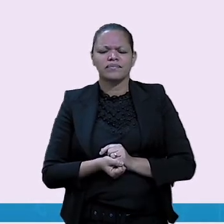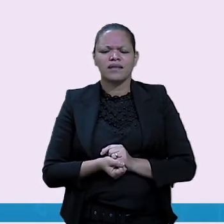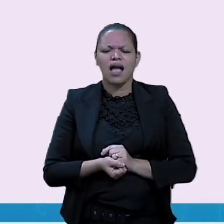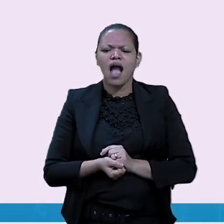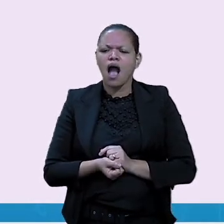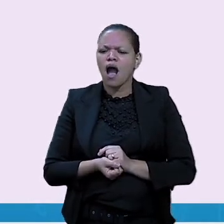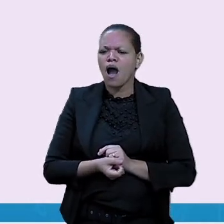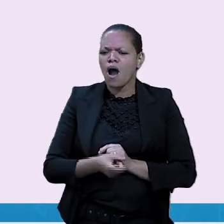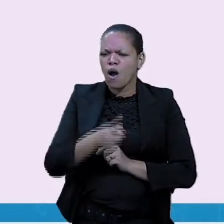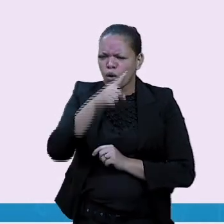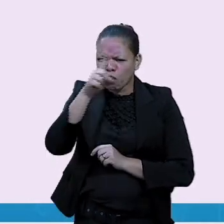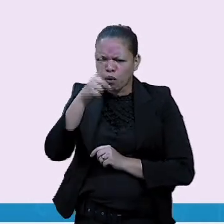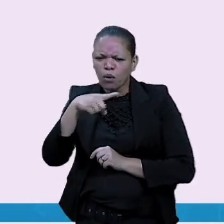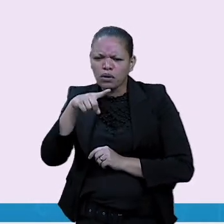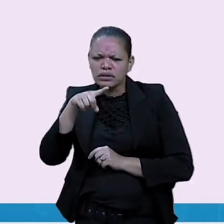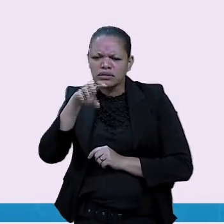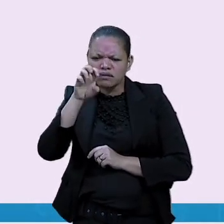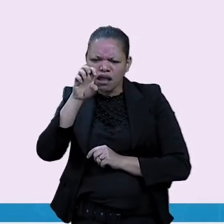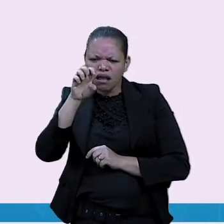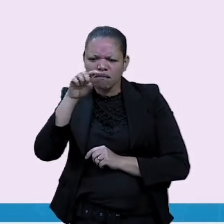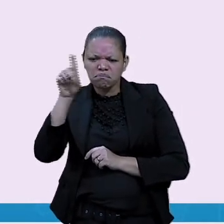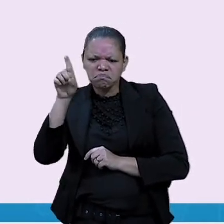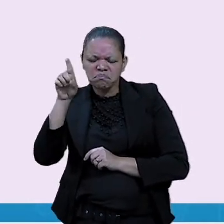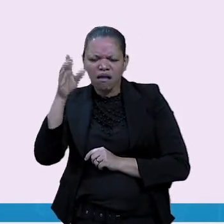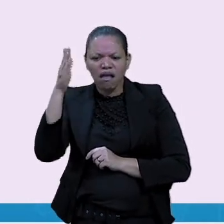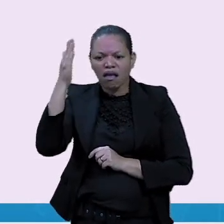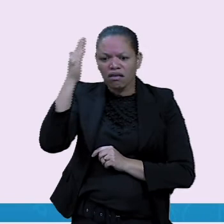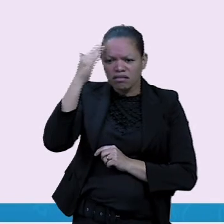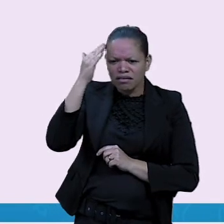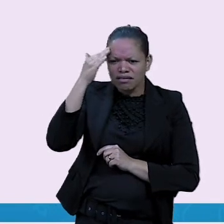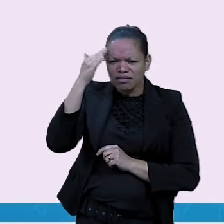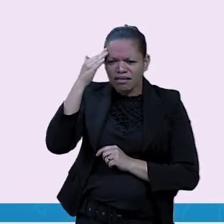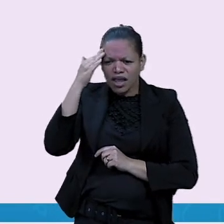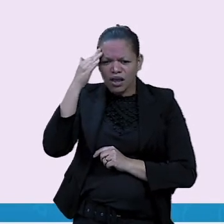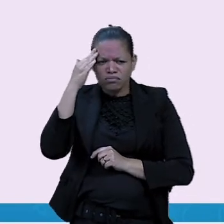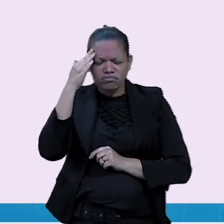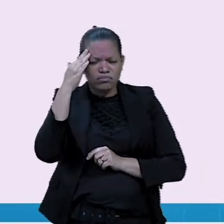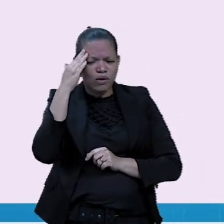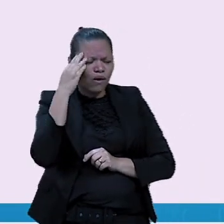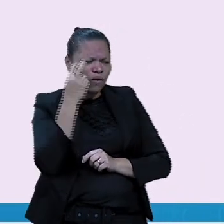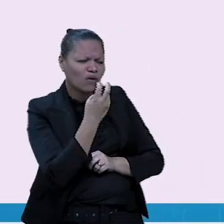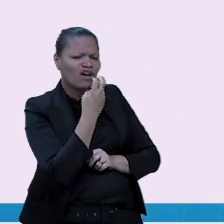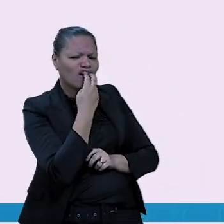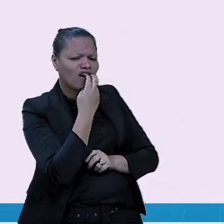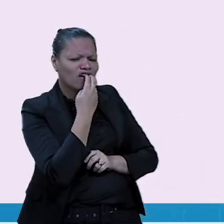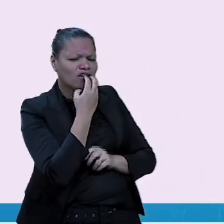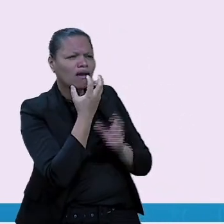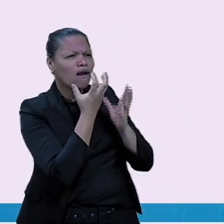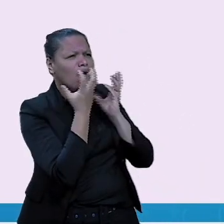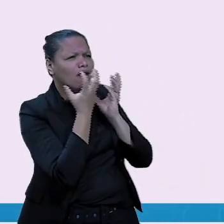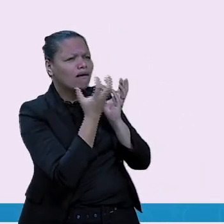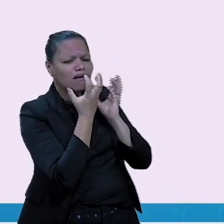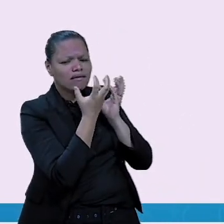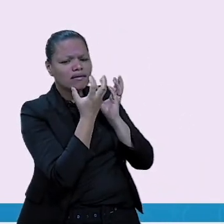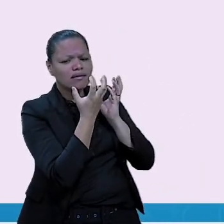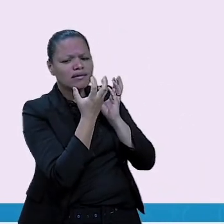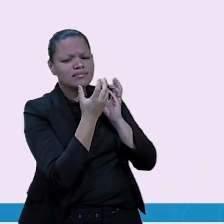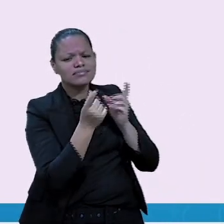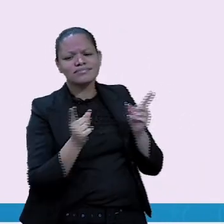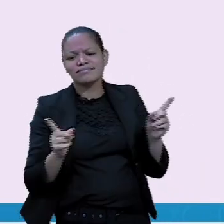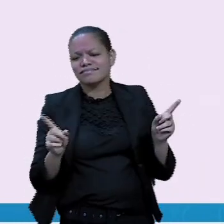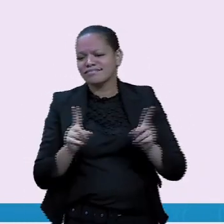expressão quando a gente fala assim, que a gente vai para uma cachoeira, que a gente leva a comida numa